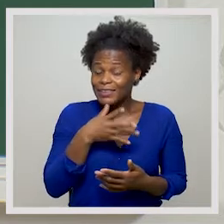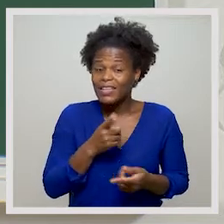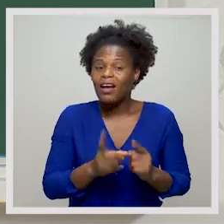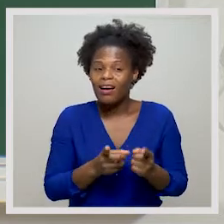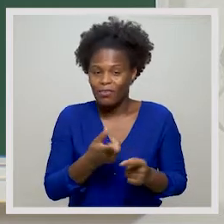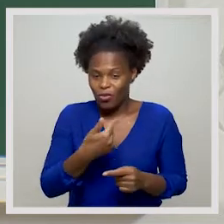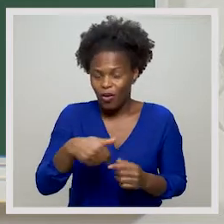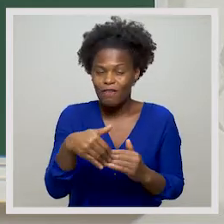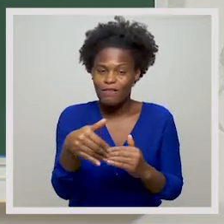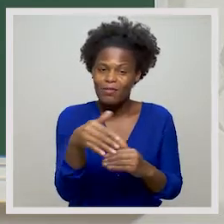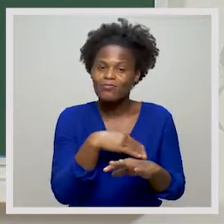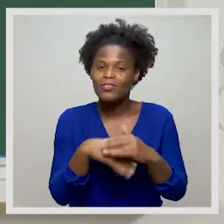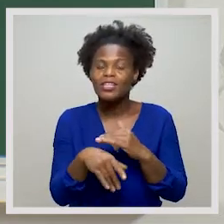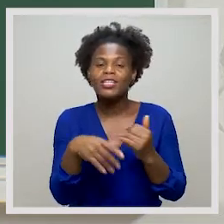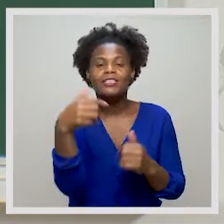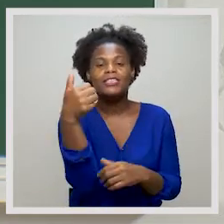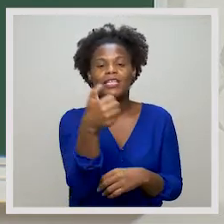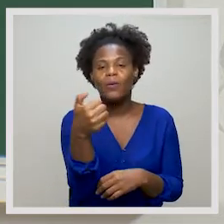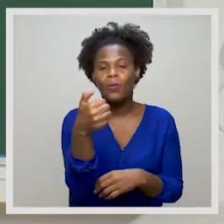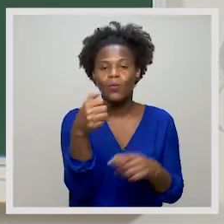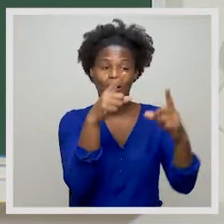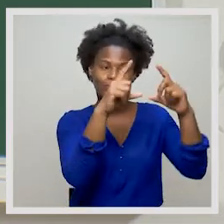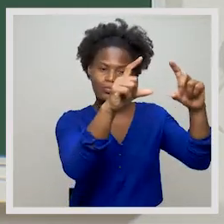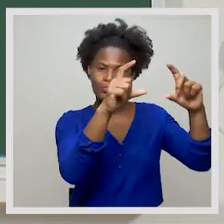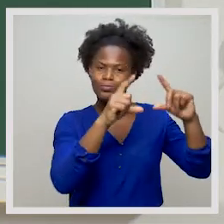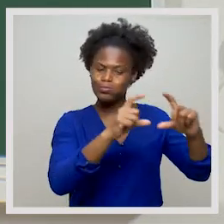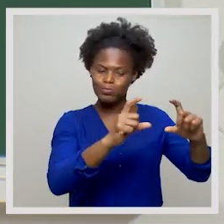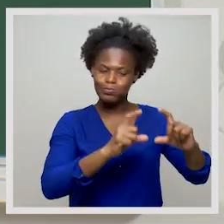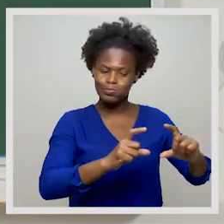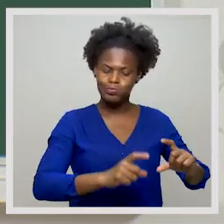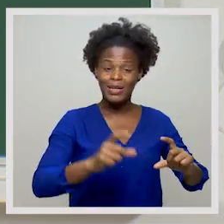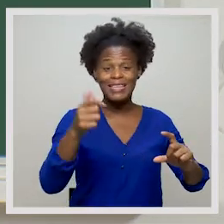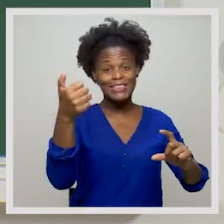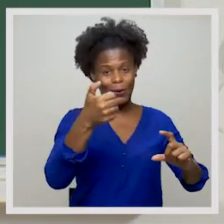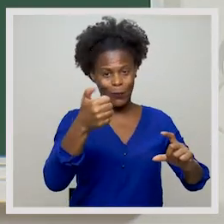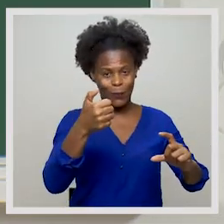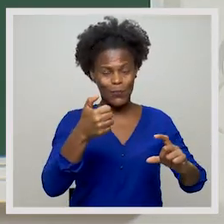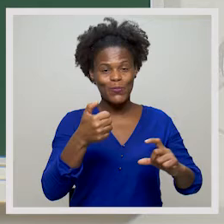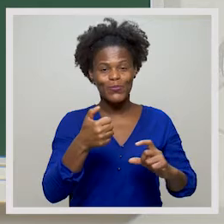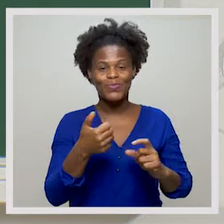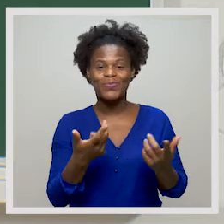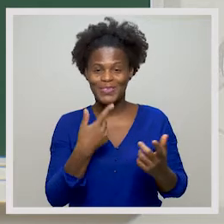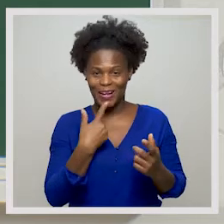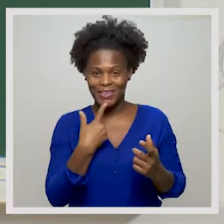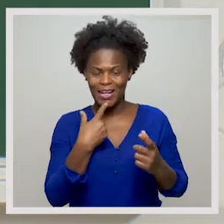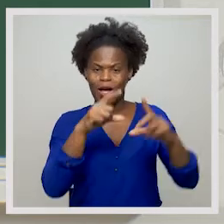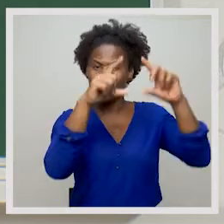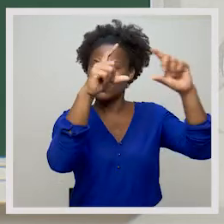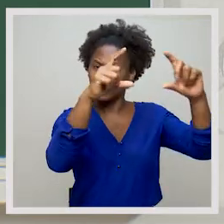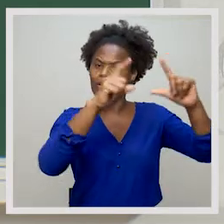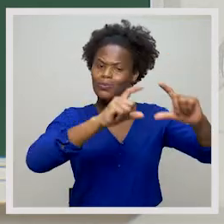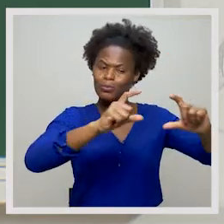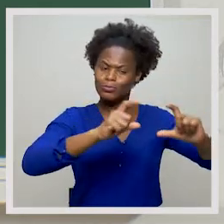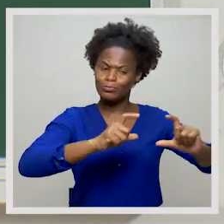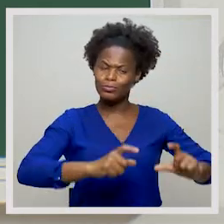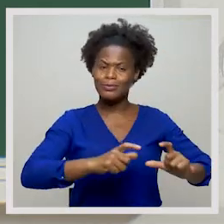Significa que vamos formar 5 classes, ok? Nós já sabemos formar classes. Vamos ter 5